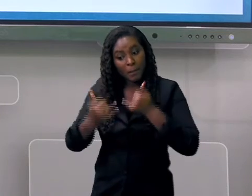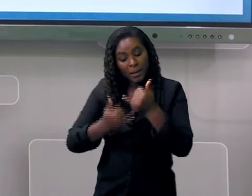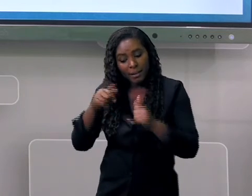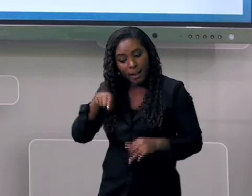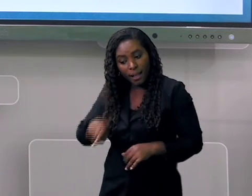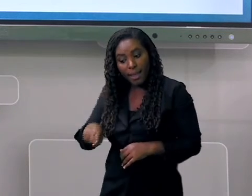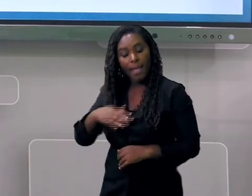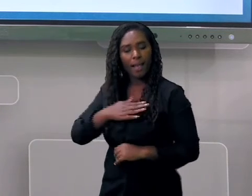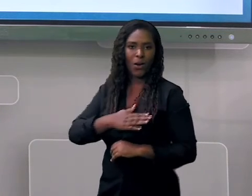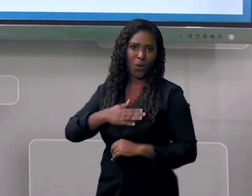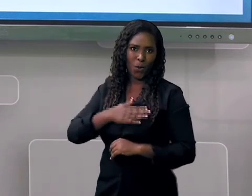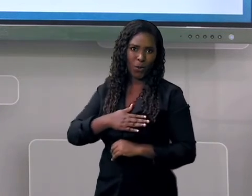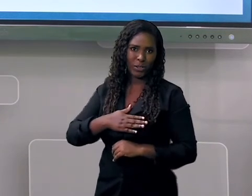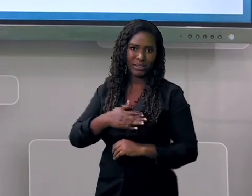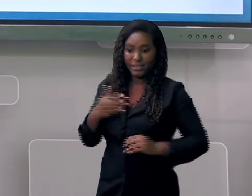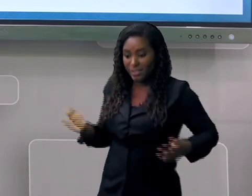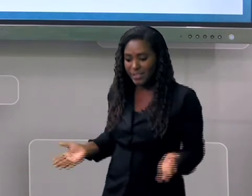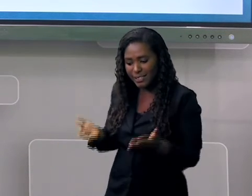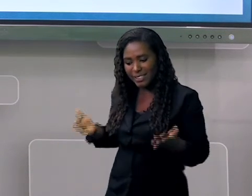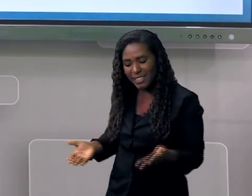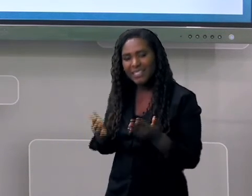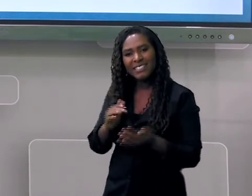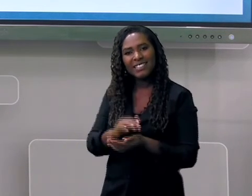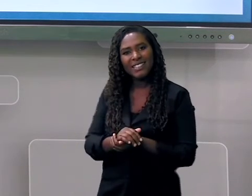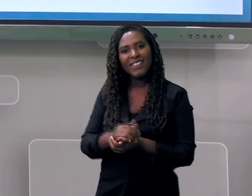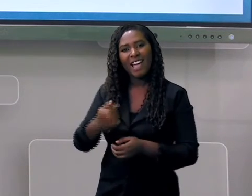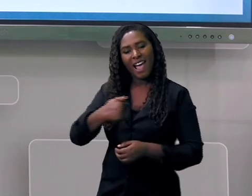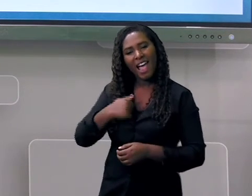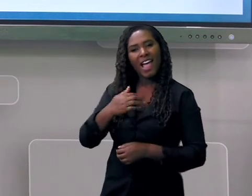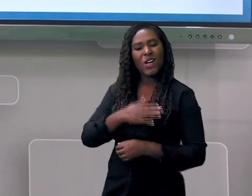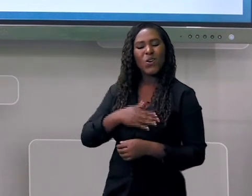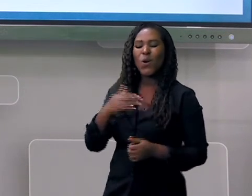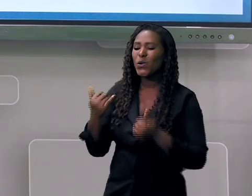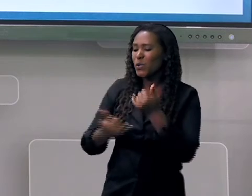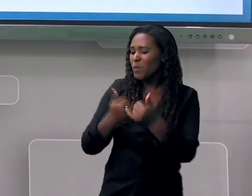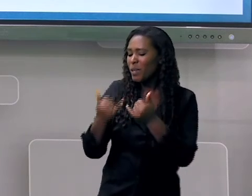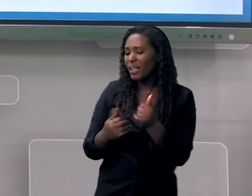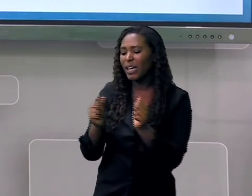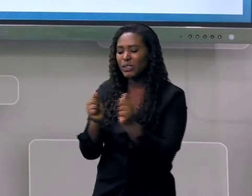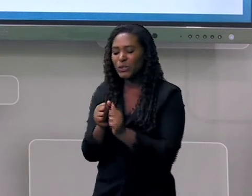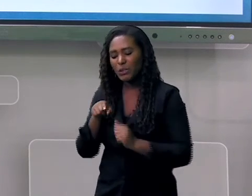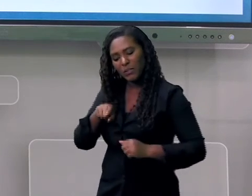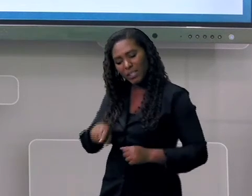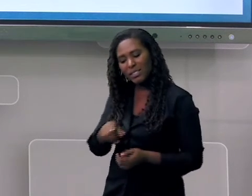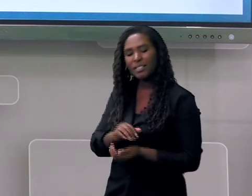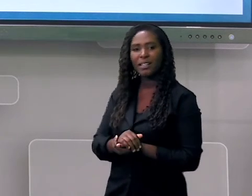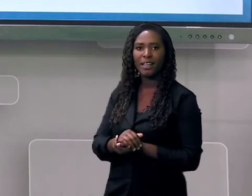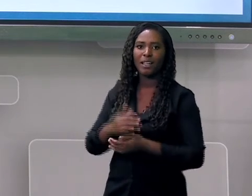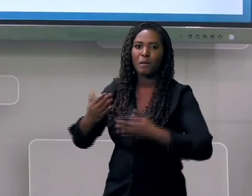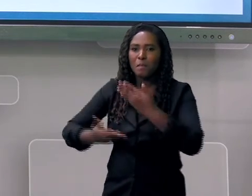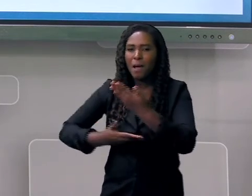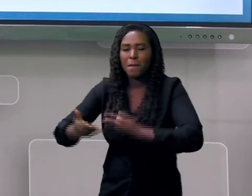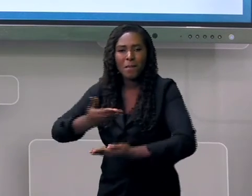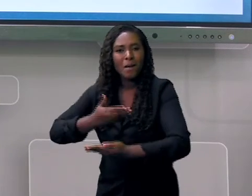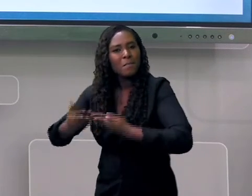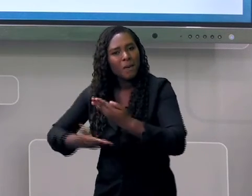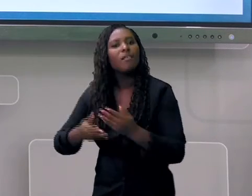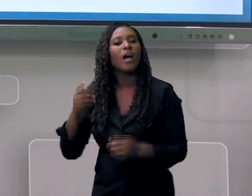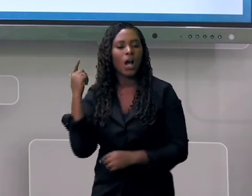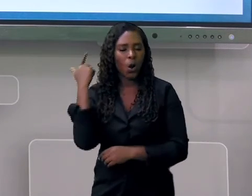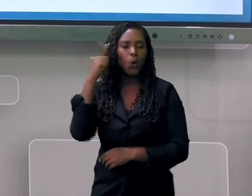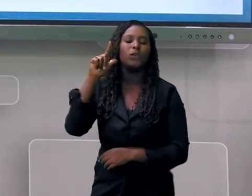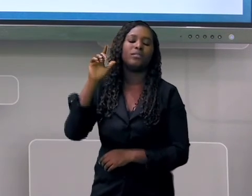E aí você vai ver que ele vai fazer você fazer parte ali da brincadeira, né? E vai acontecer então a interação.